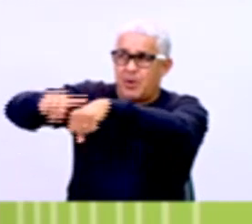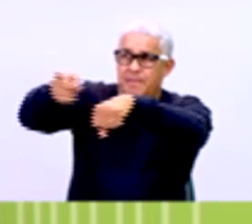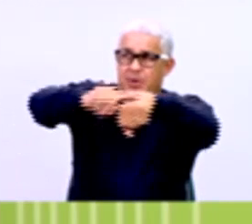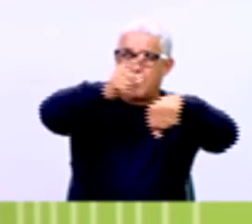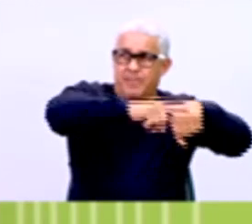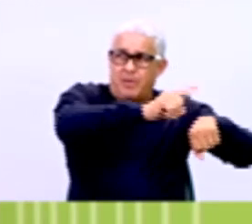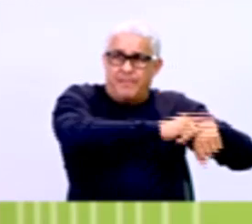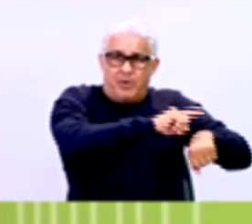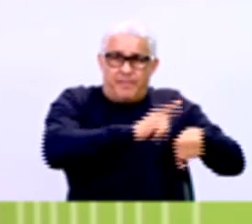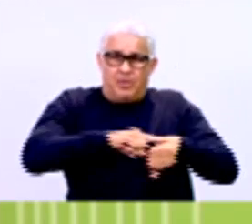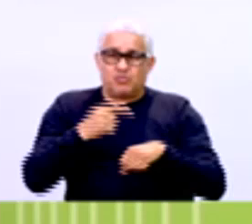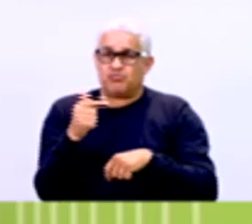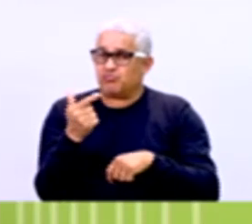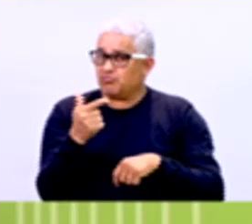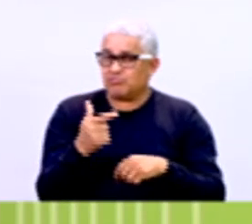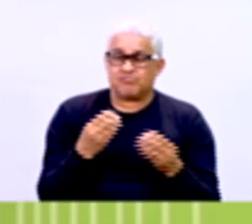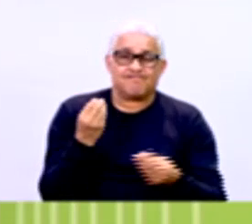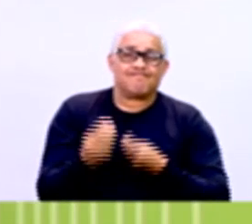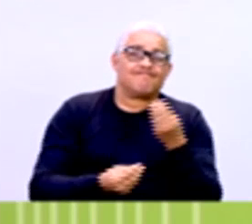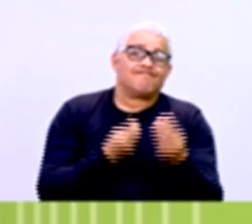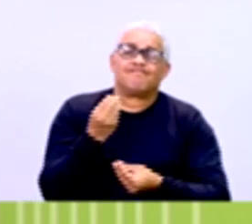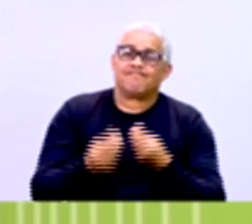não existe, não tem como